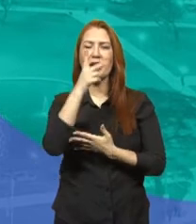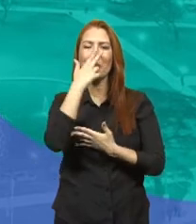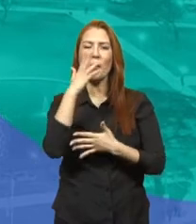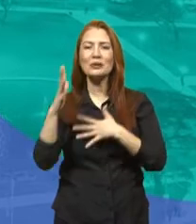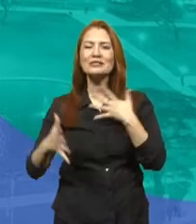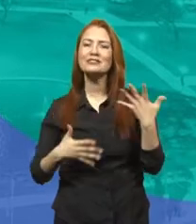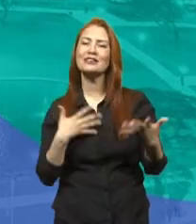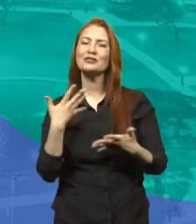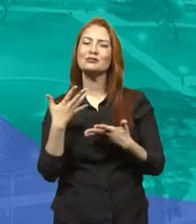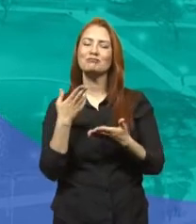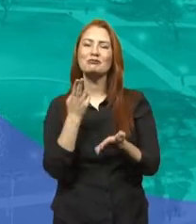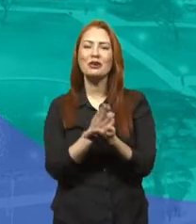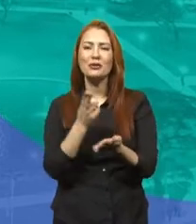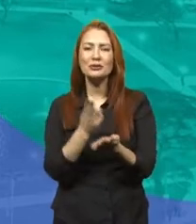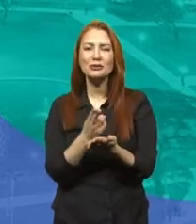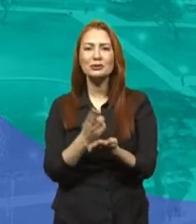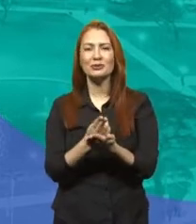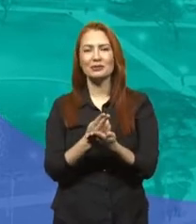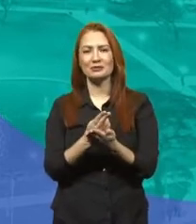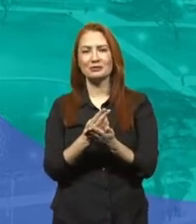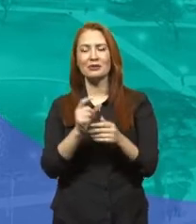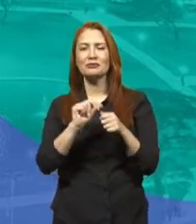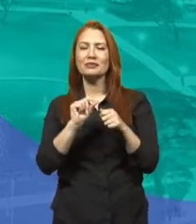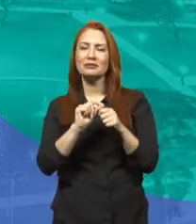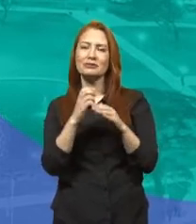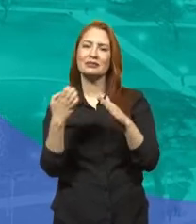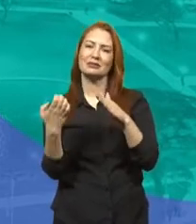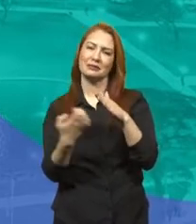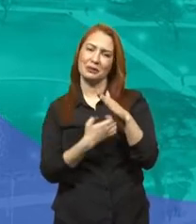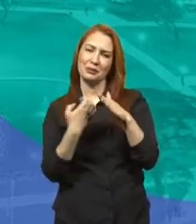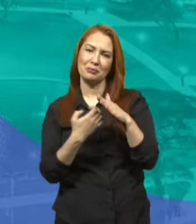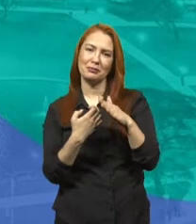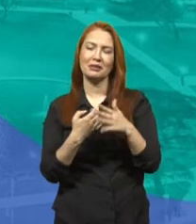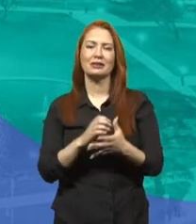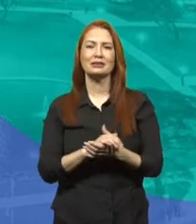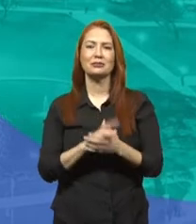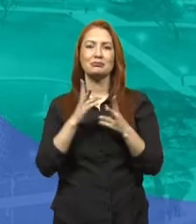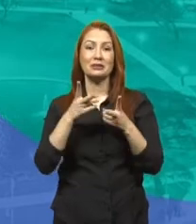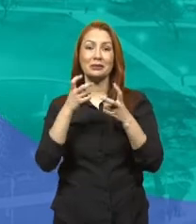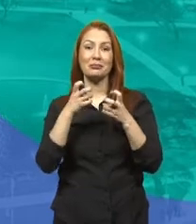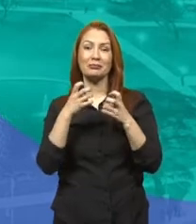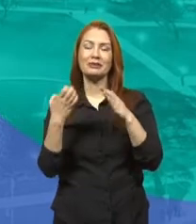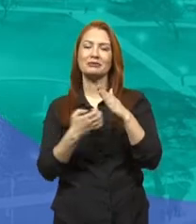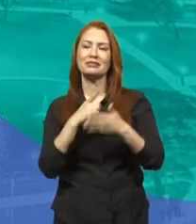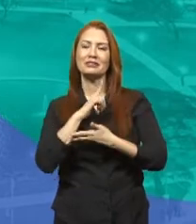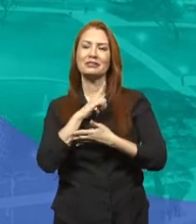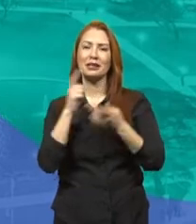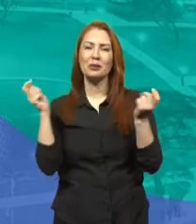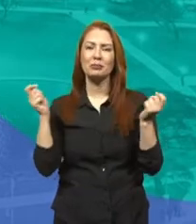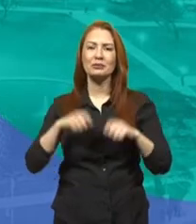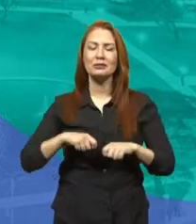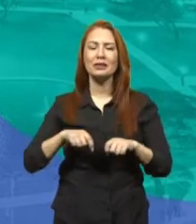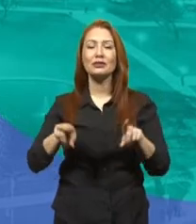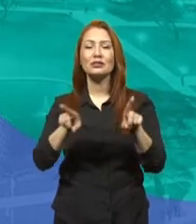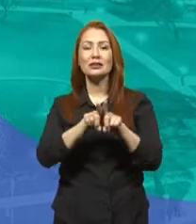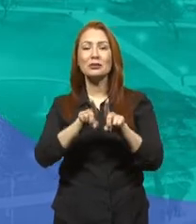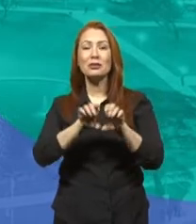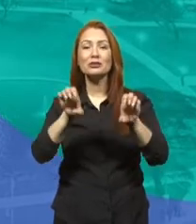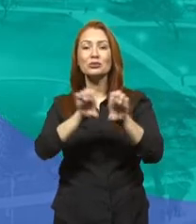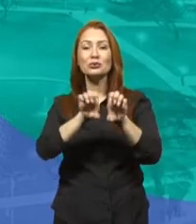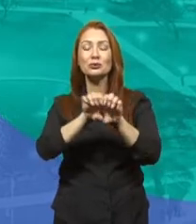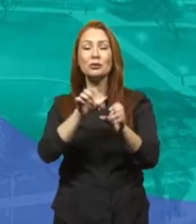cooperativa tivesse capacidade e estrutura de atender os